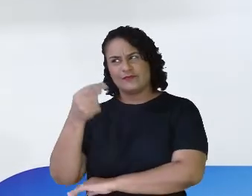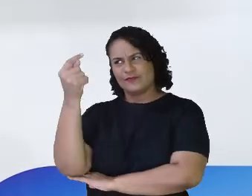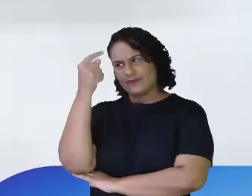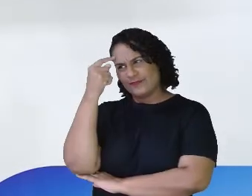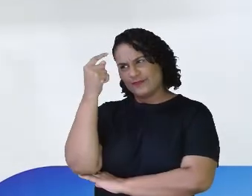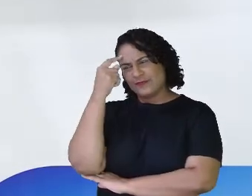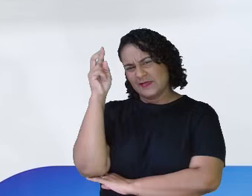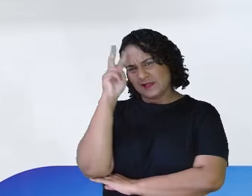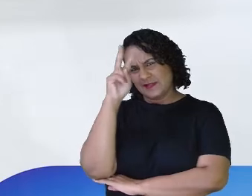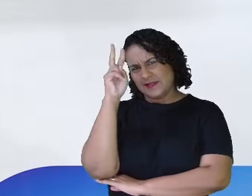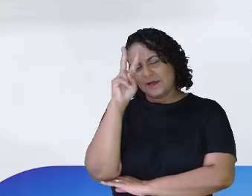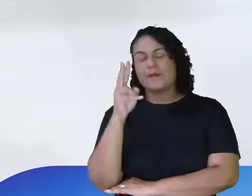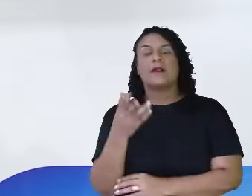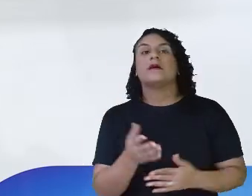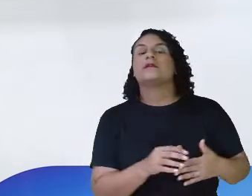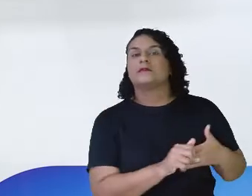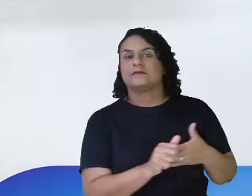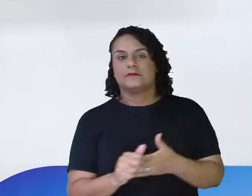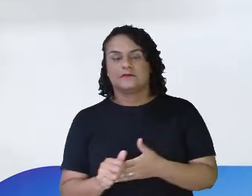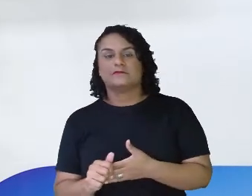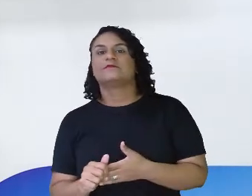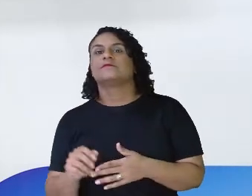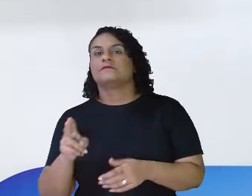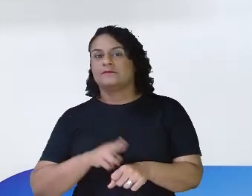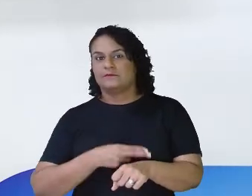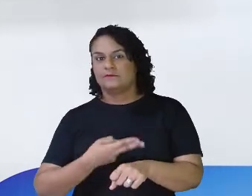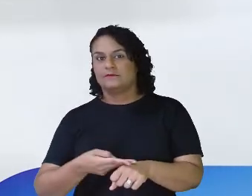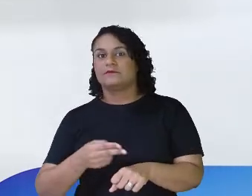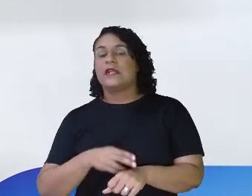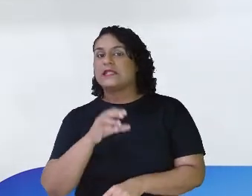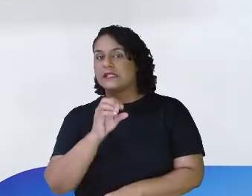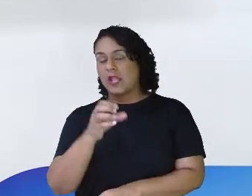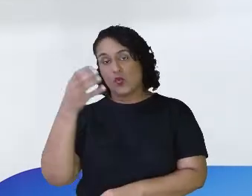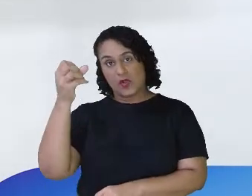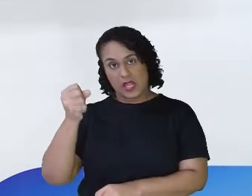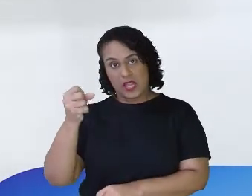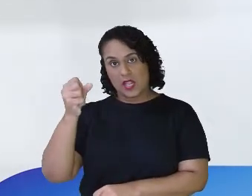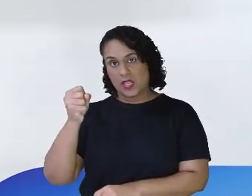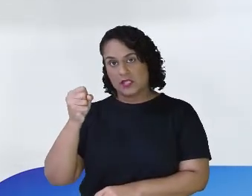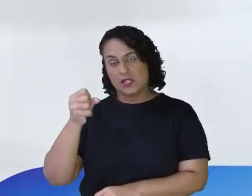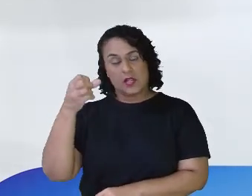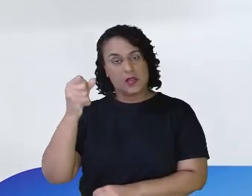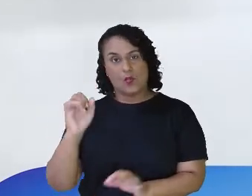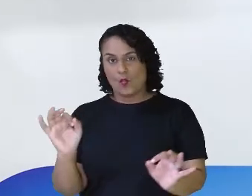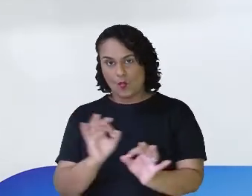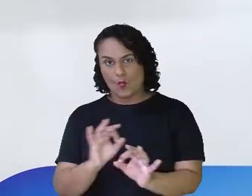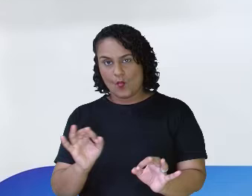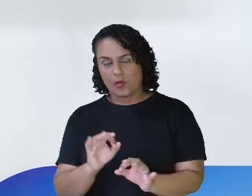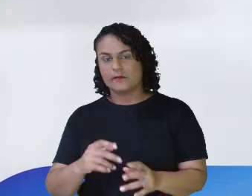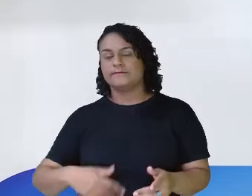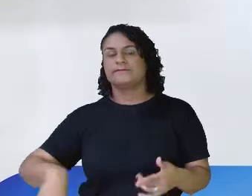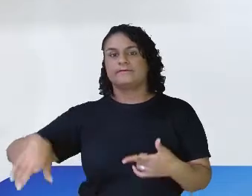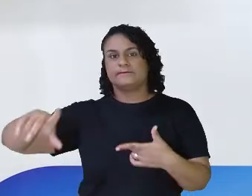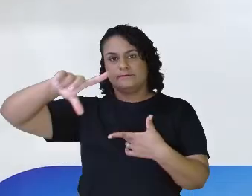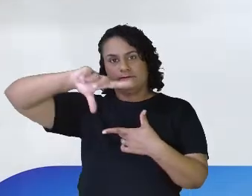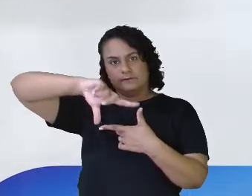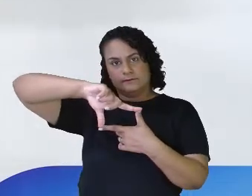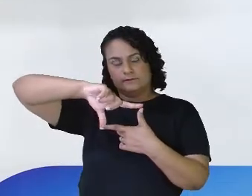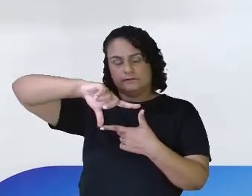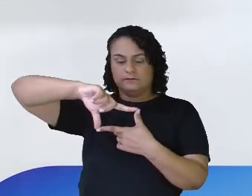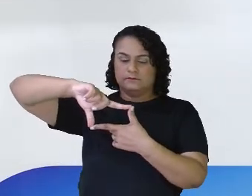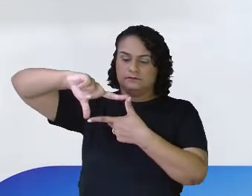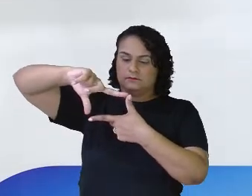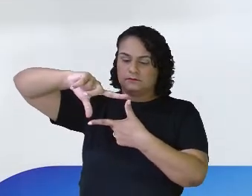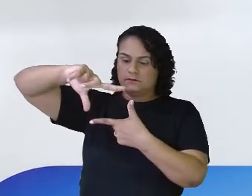me lembrar em trazer o chocolate zero lactose dela. Então, retângulo, uma barra de